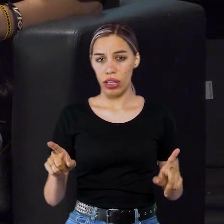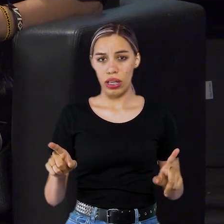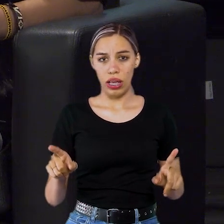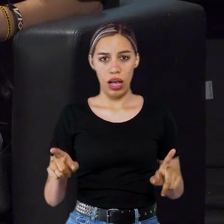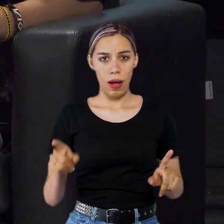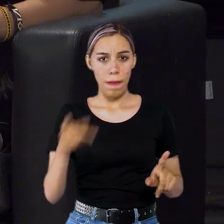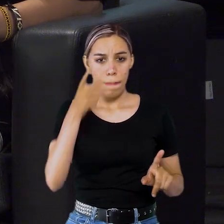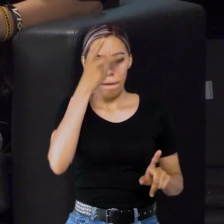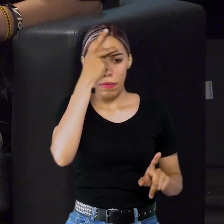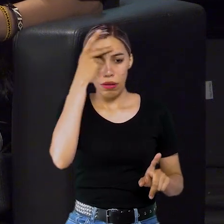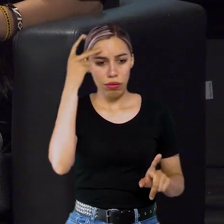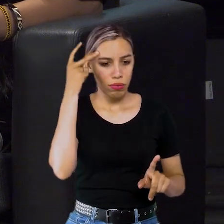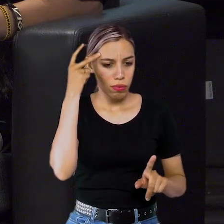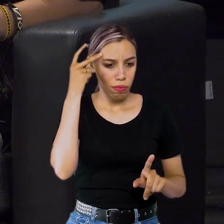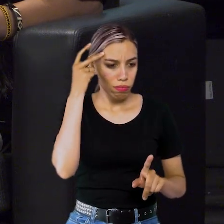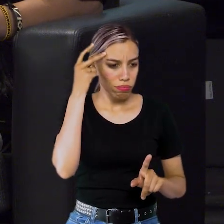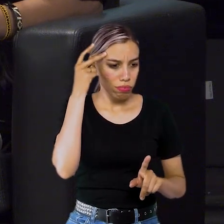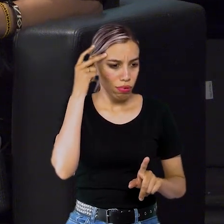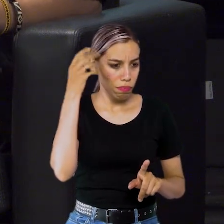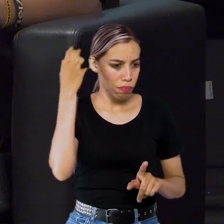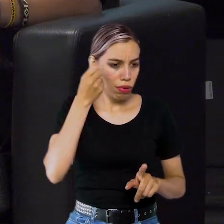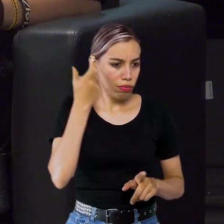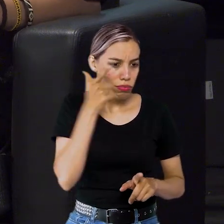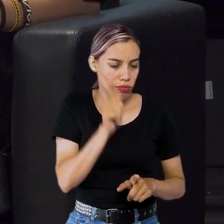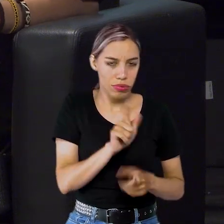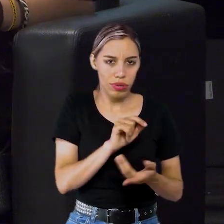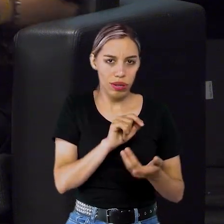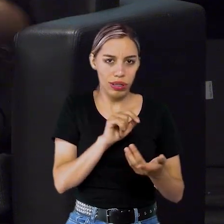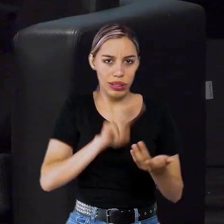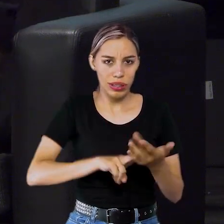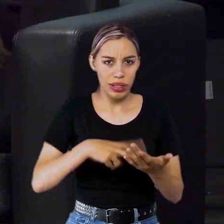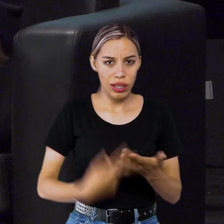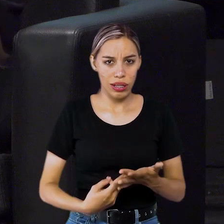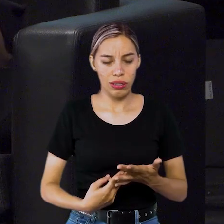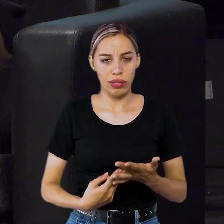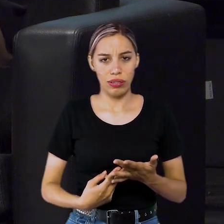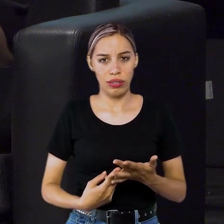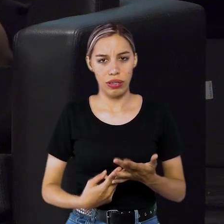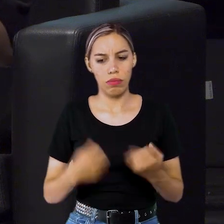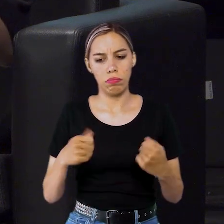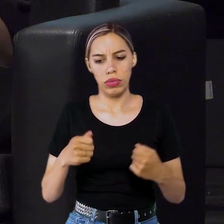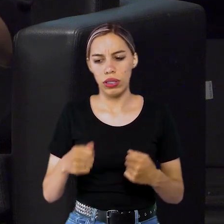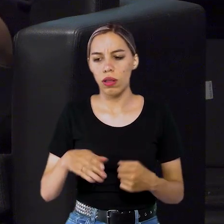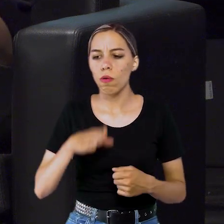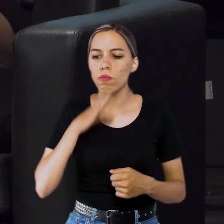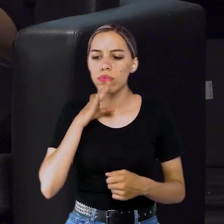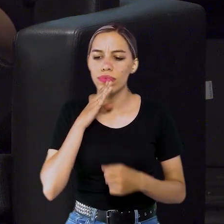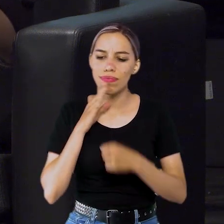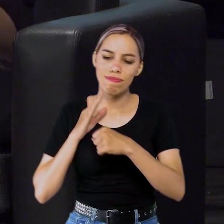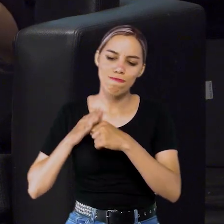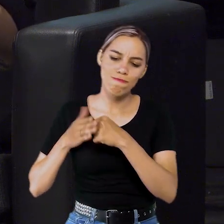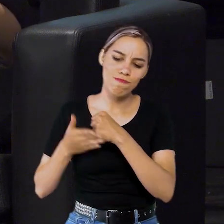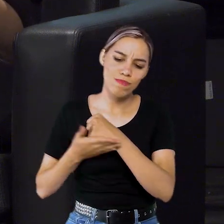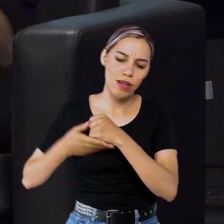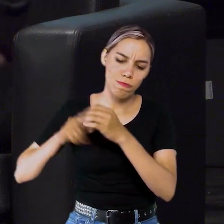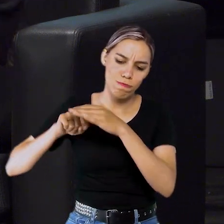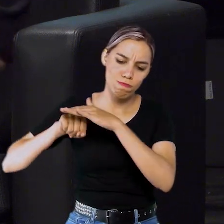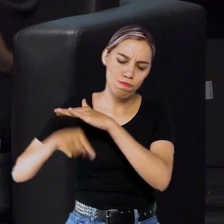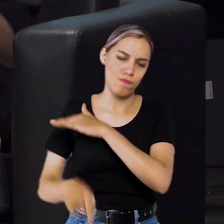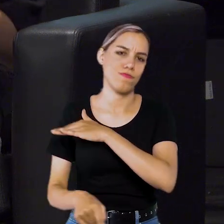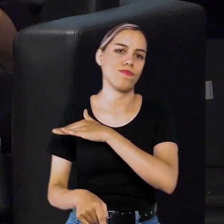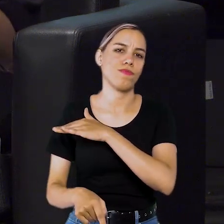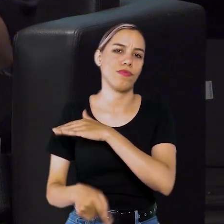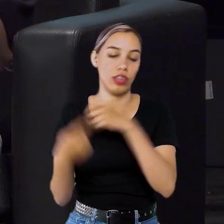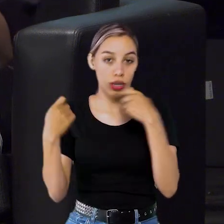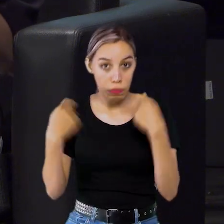são e não podem ser traduzidas. Então, você tem que partir do zero mesmo e se despir daquilo, né? Ou seja, você tem